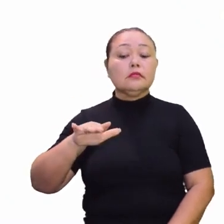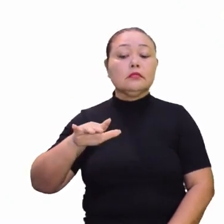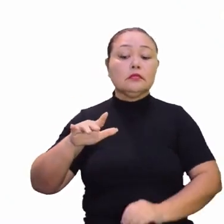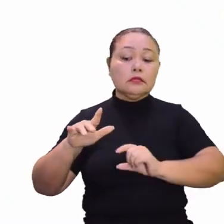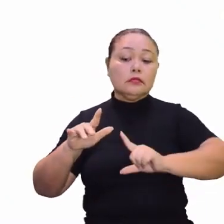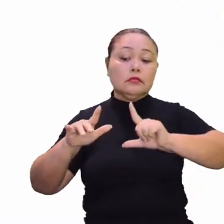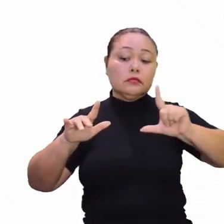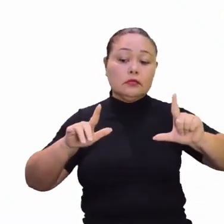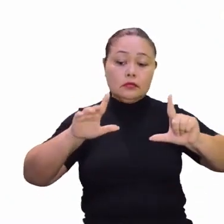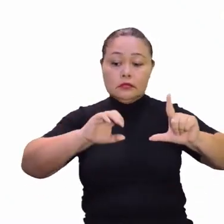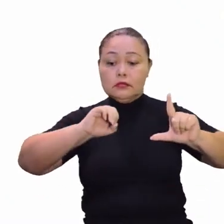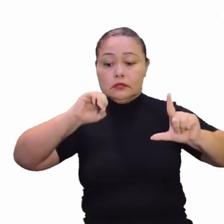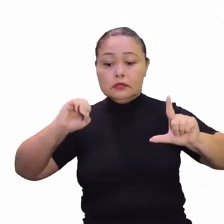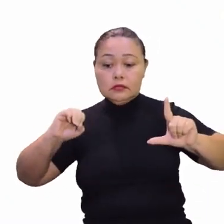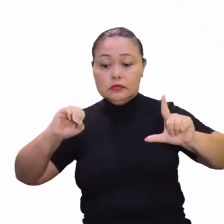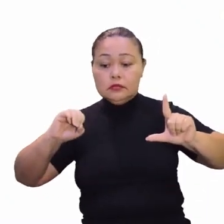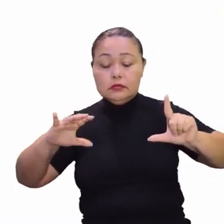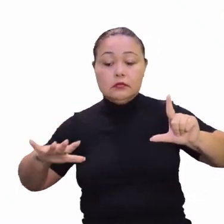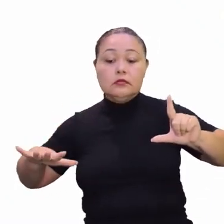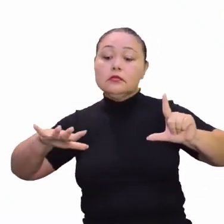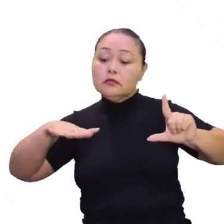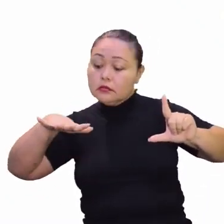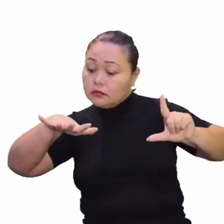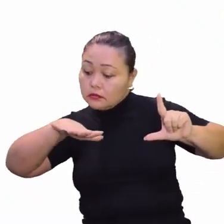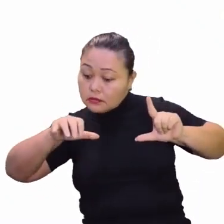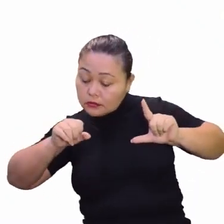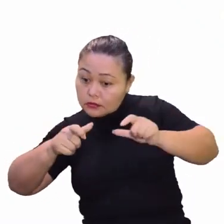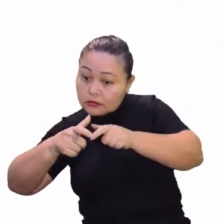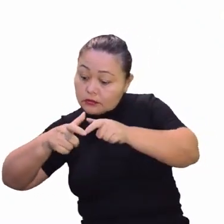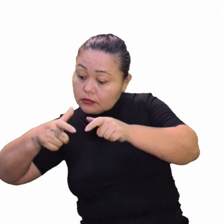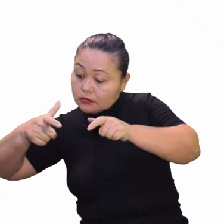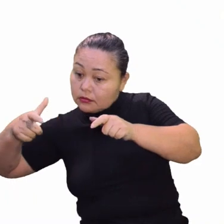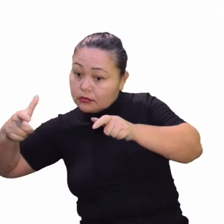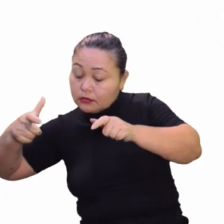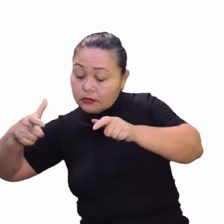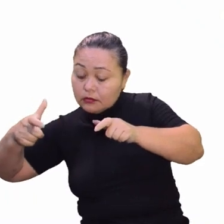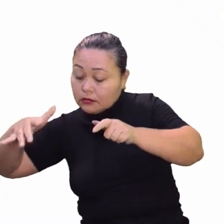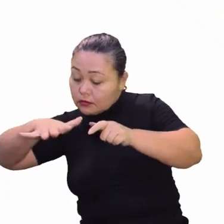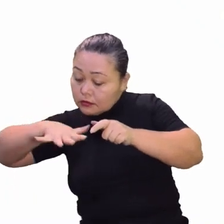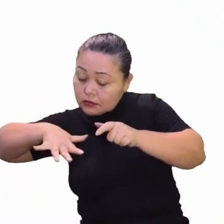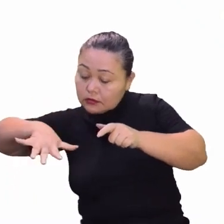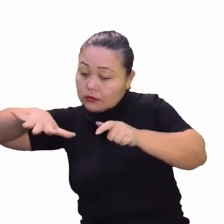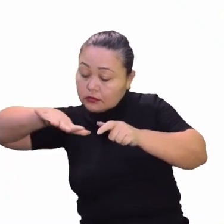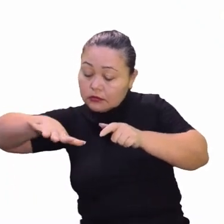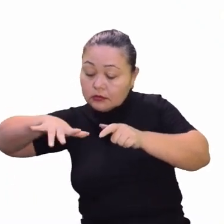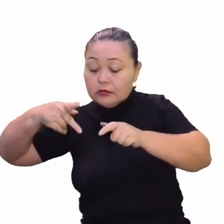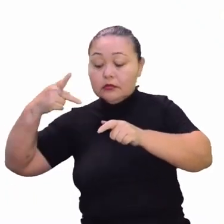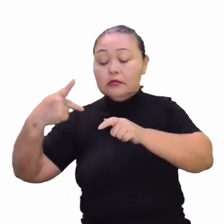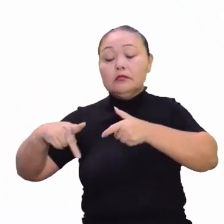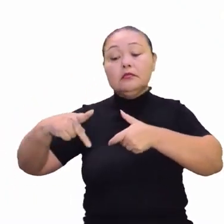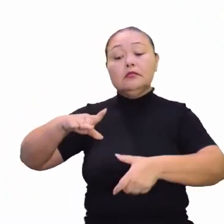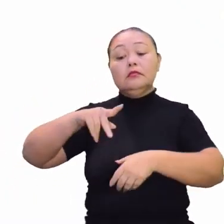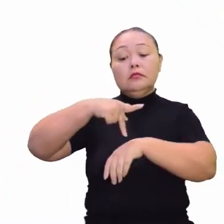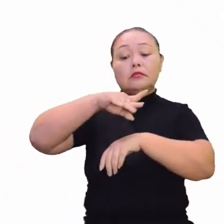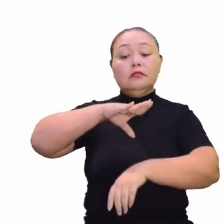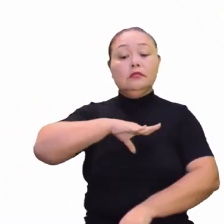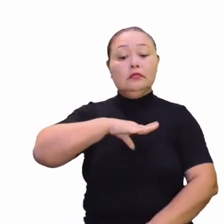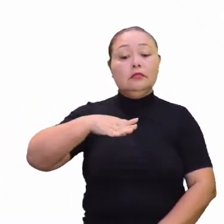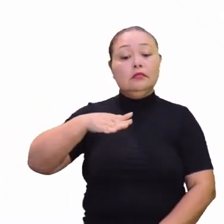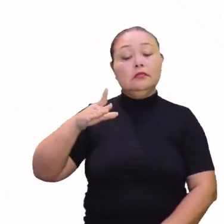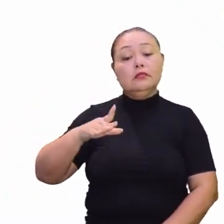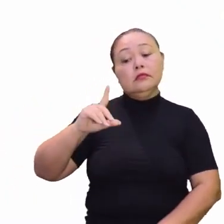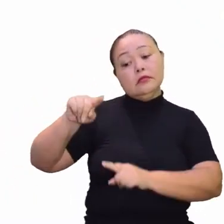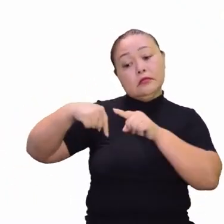a aumentar essa região, essa área, e agora a gente tem uma área maior sobre domínio de